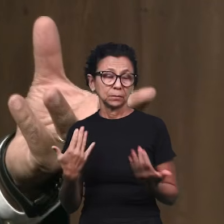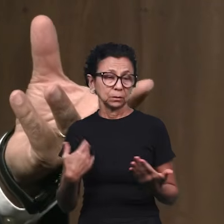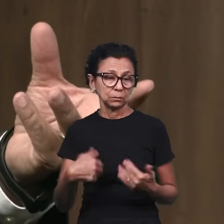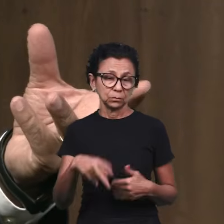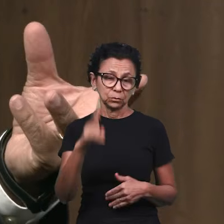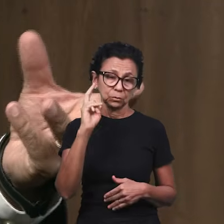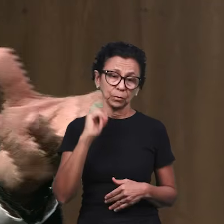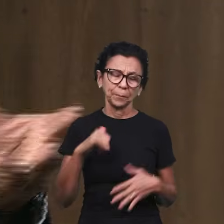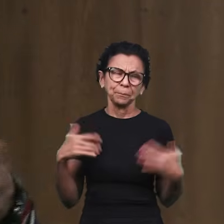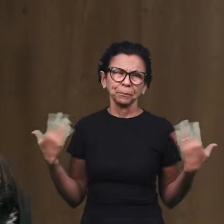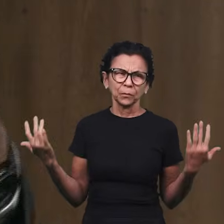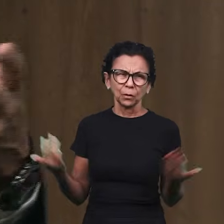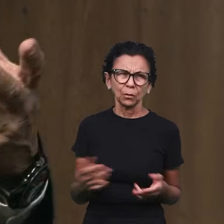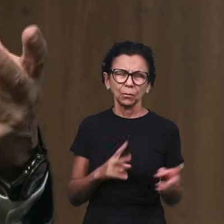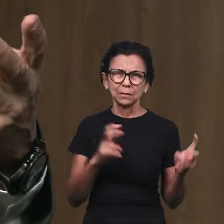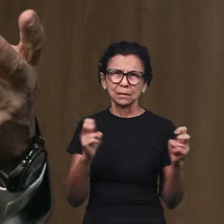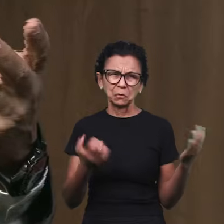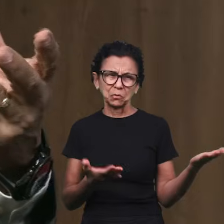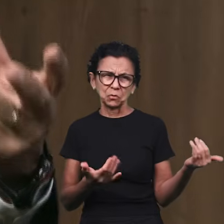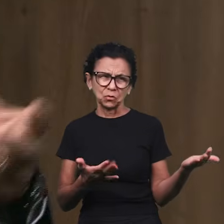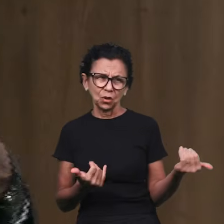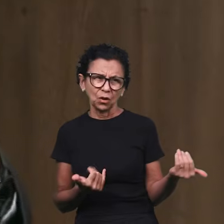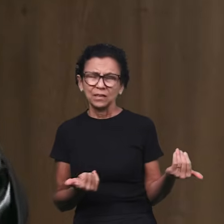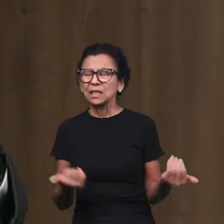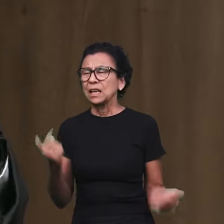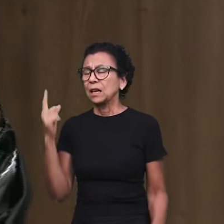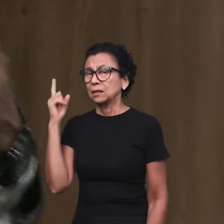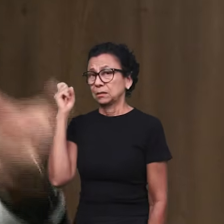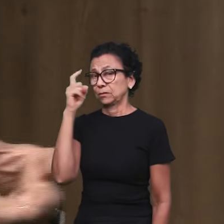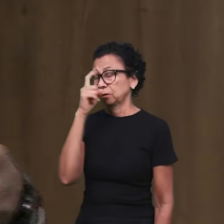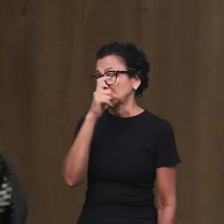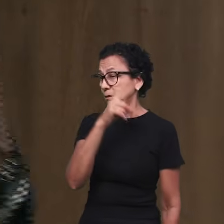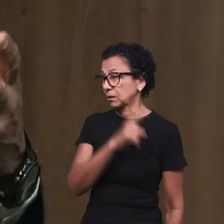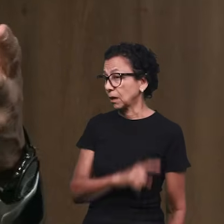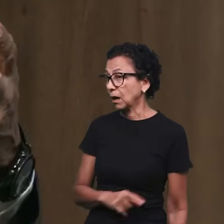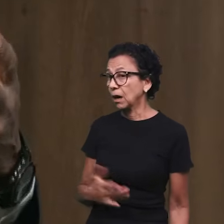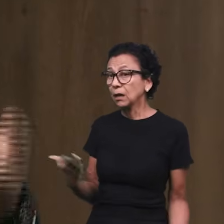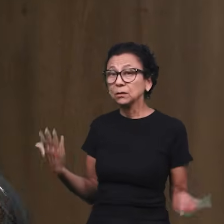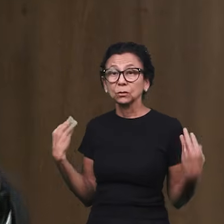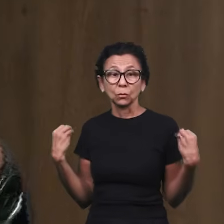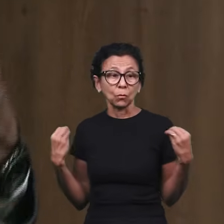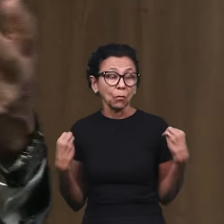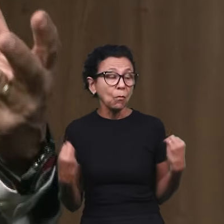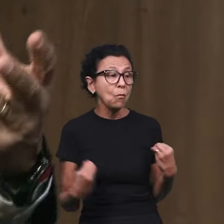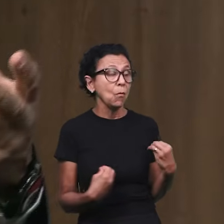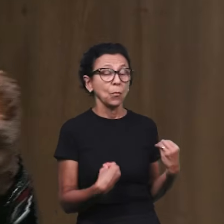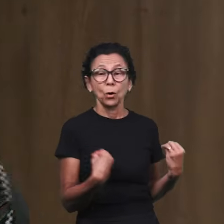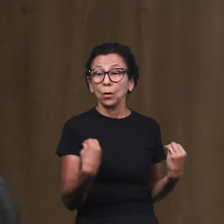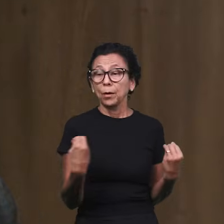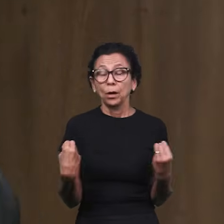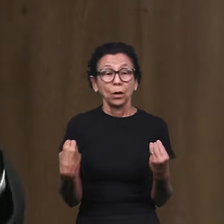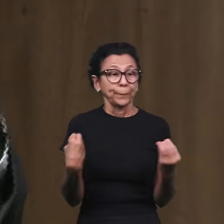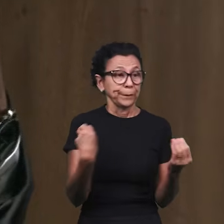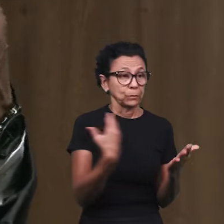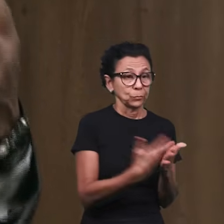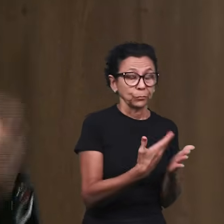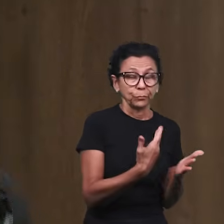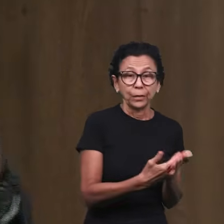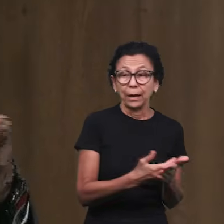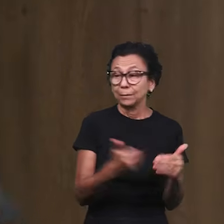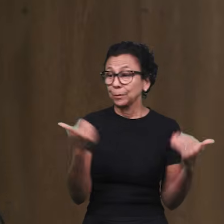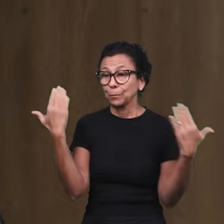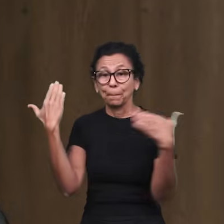certas dificuldades, não consegue fazer muita coisa porque tem que estudar, tem prova